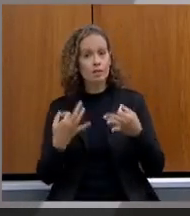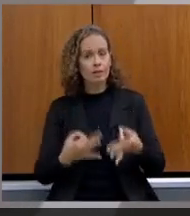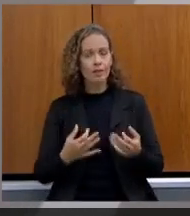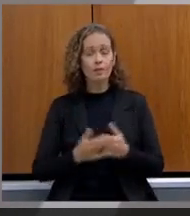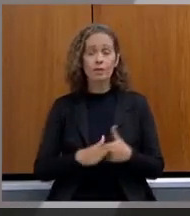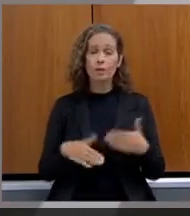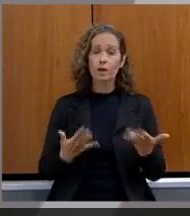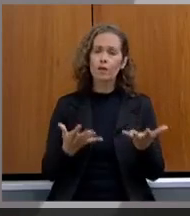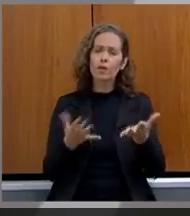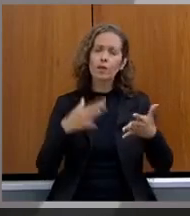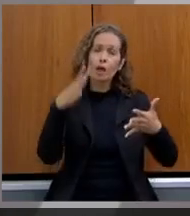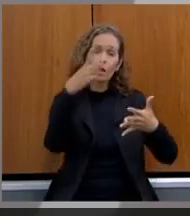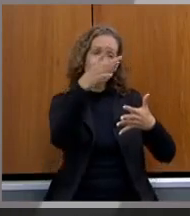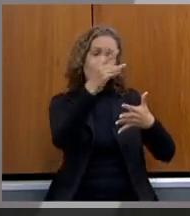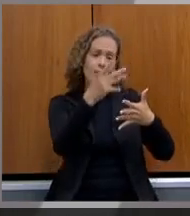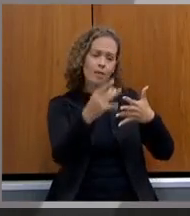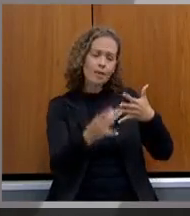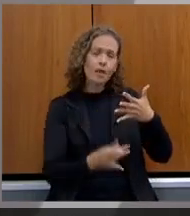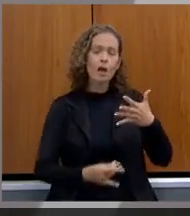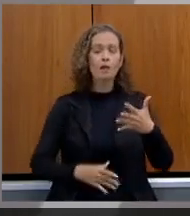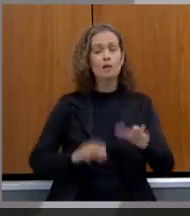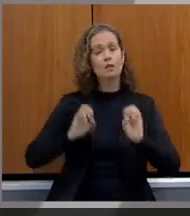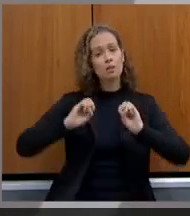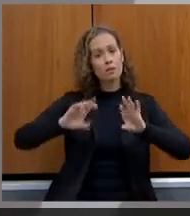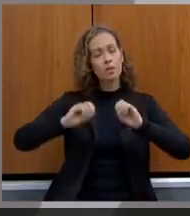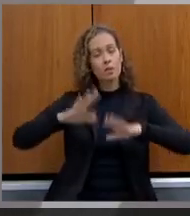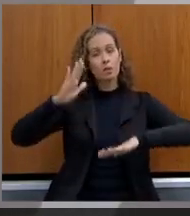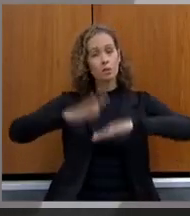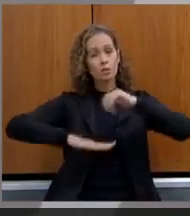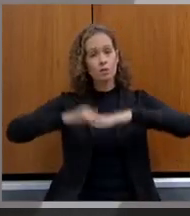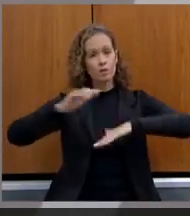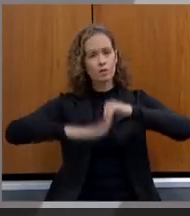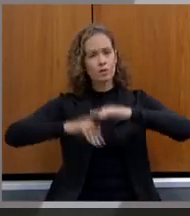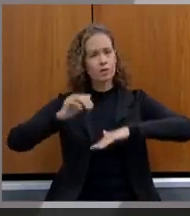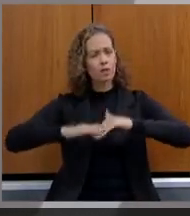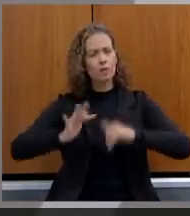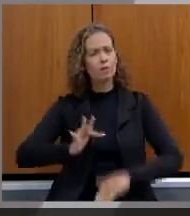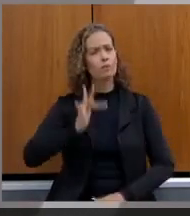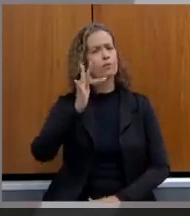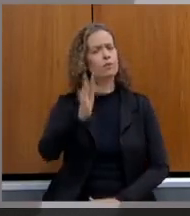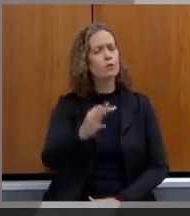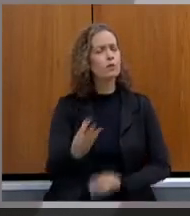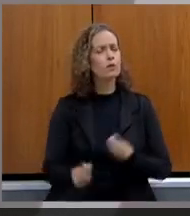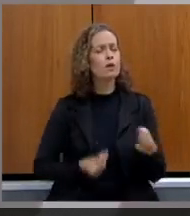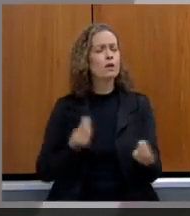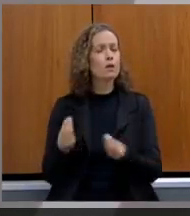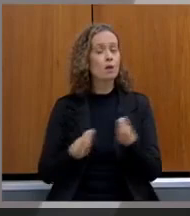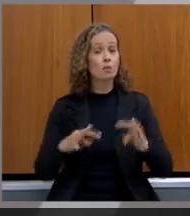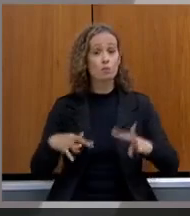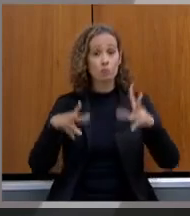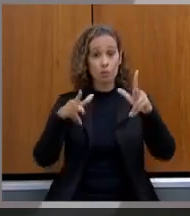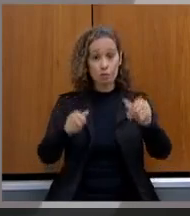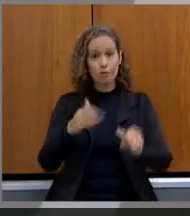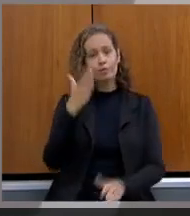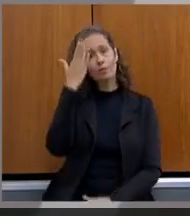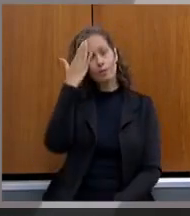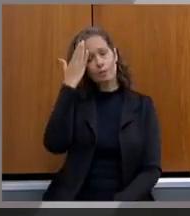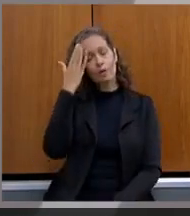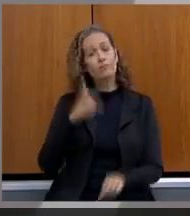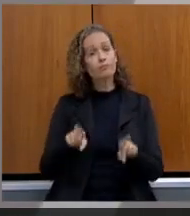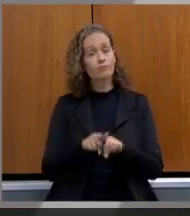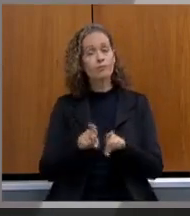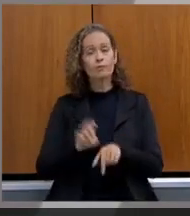que você detalhasse para gente sobre educação profissional o trilhas do Futuro para que todos saibam que também